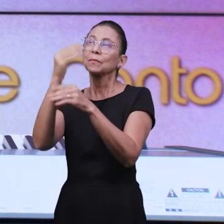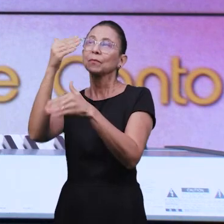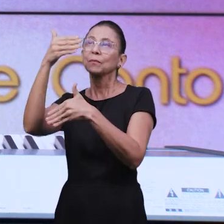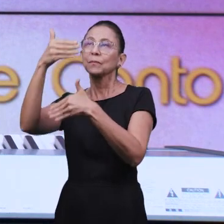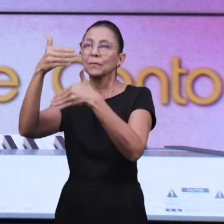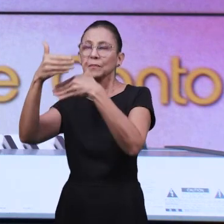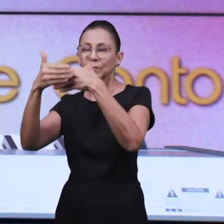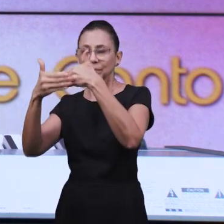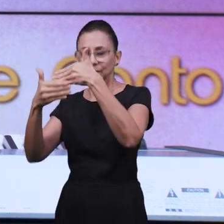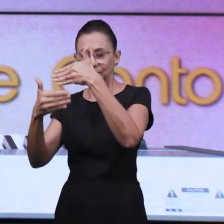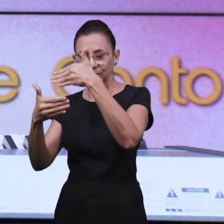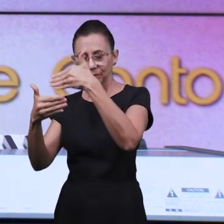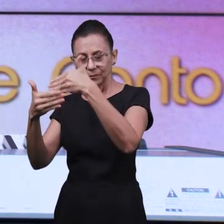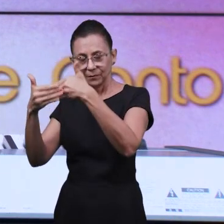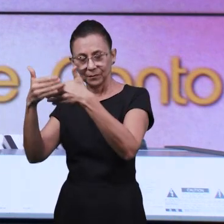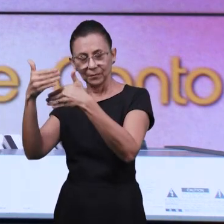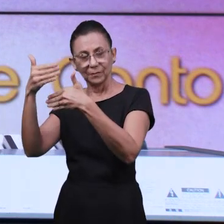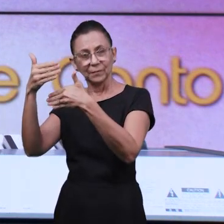encontro em